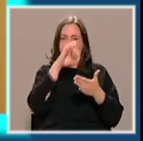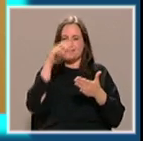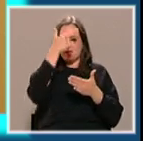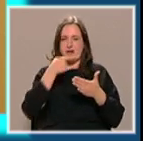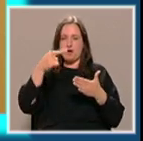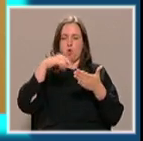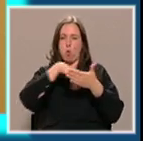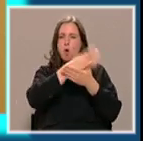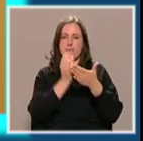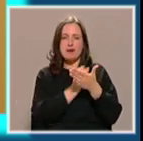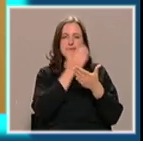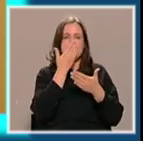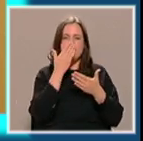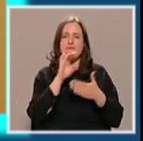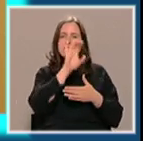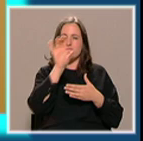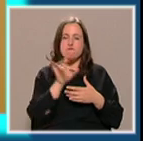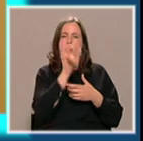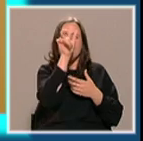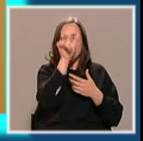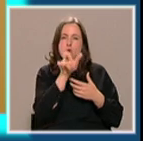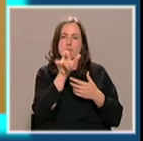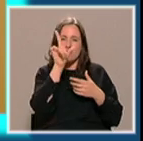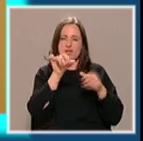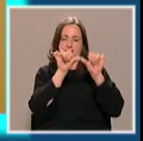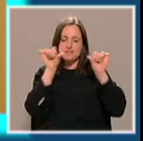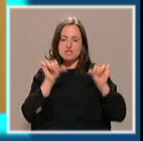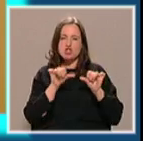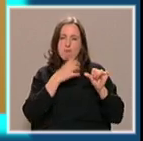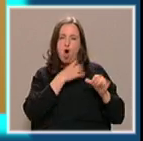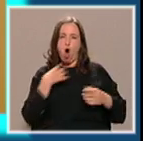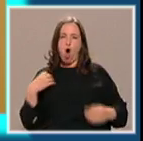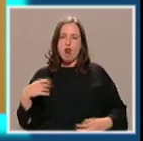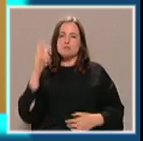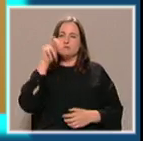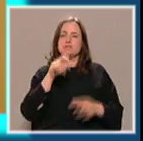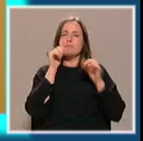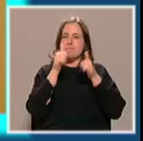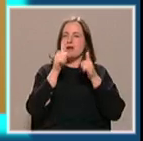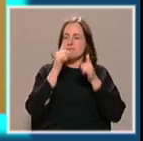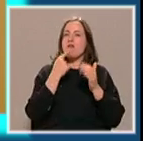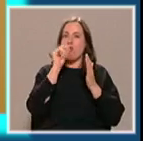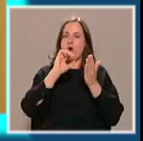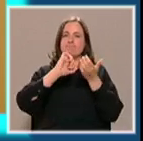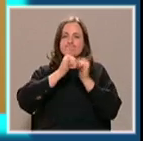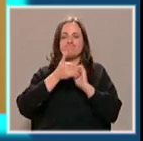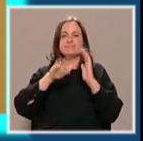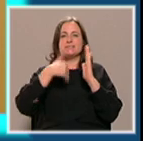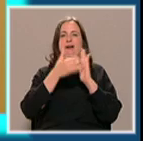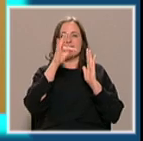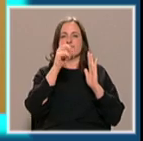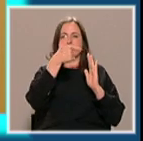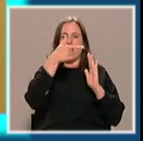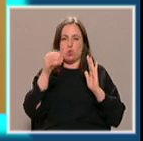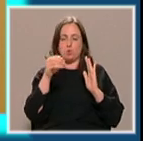já apresenta uma aparência humana e sistemas de órgãos já formados, passando a designar-se por feto.